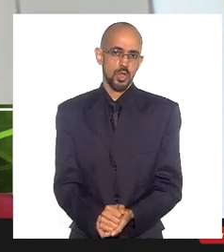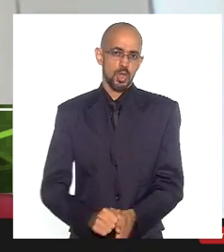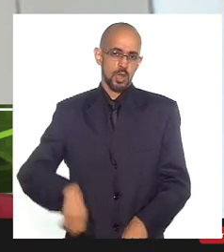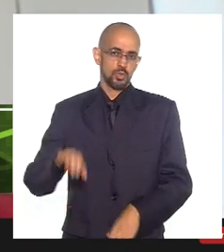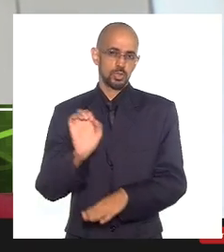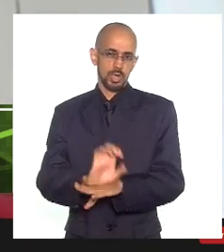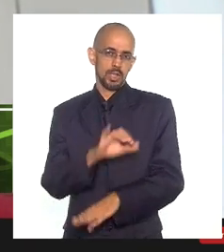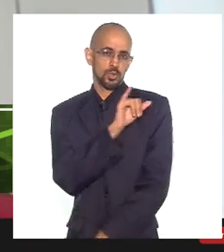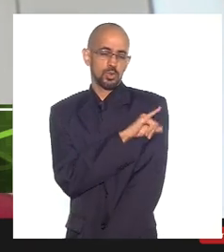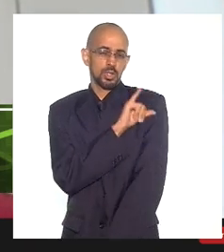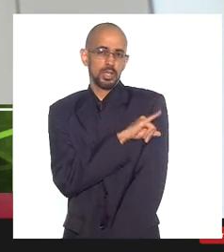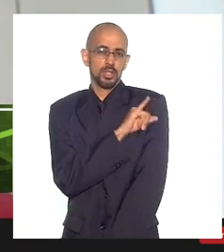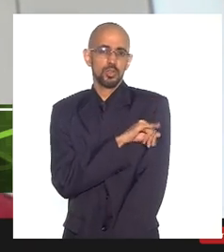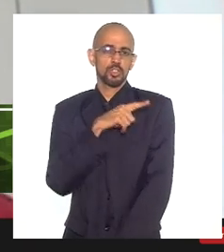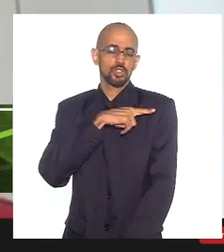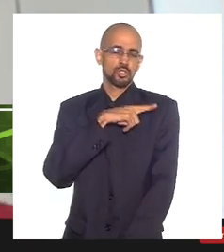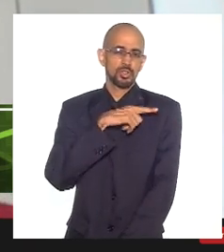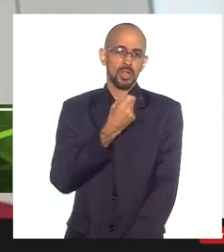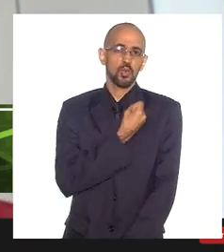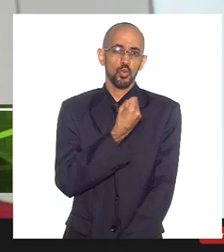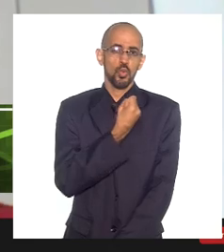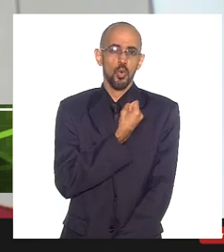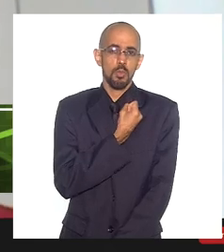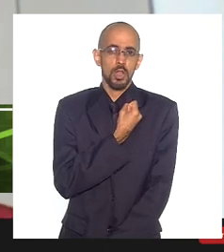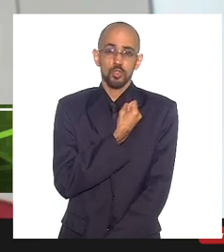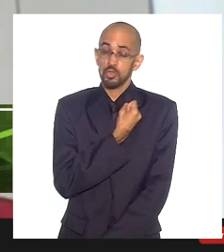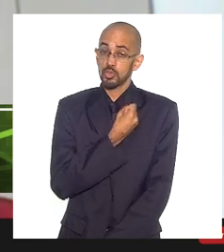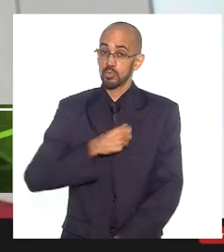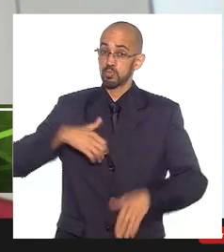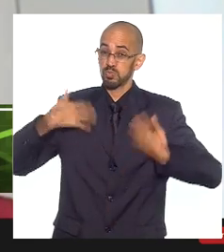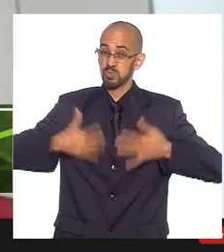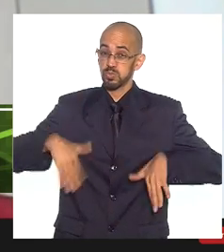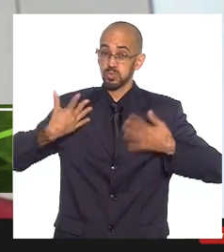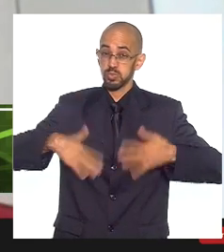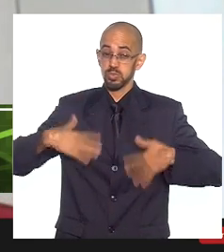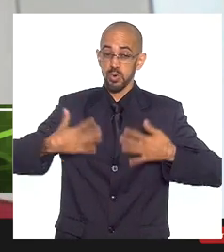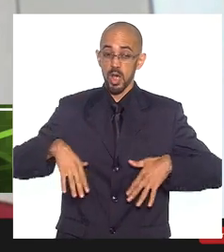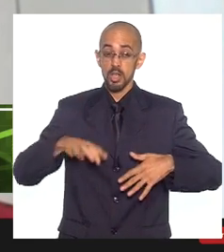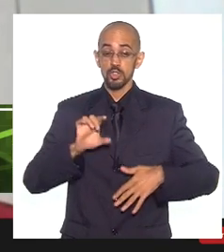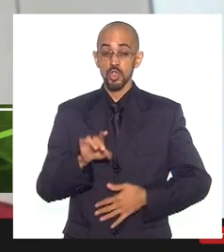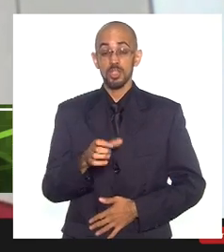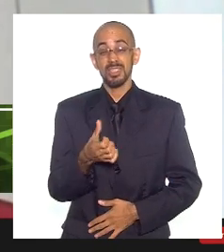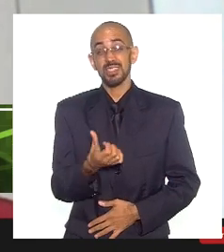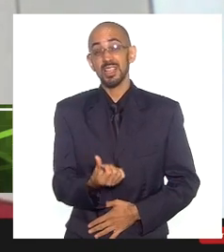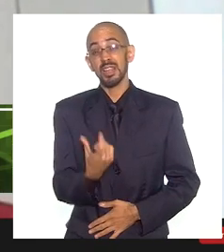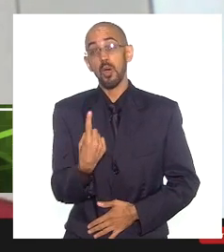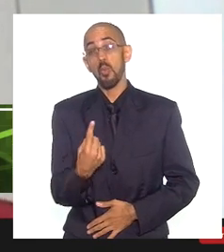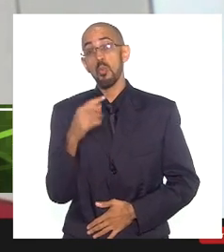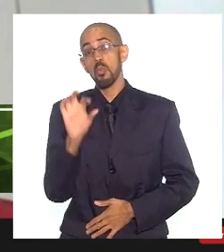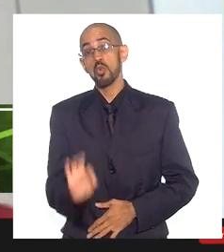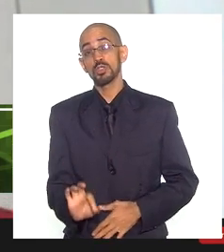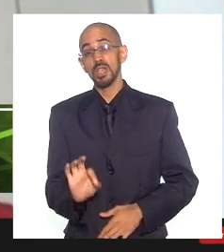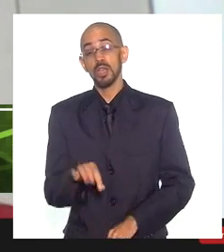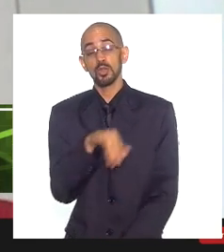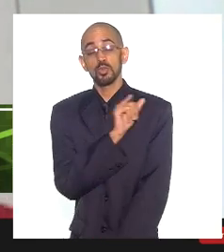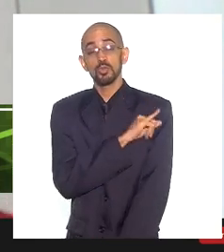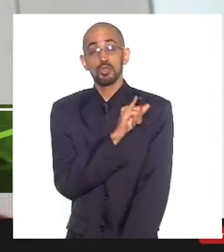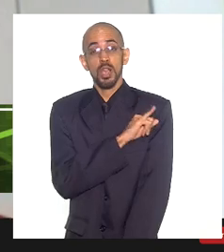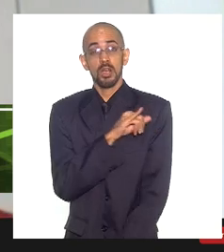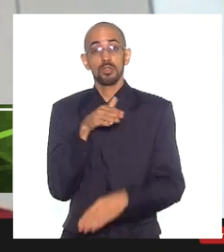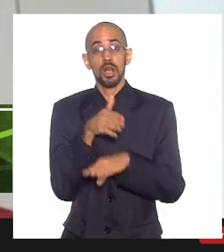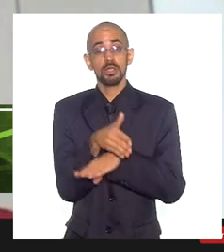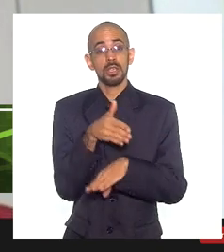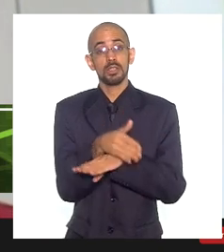alarmantes na CEDUC. Só 61% dos estudantes acessaram a plataforma. A média diária de acesso à